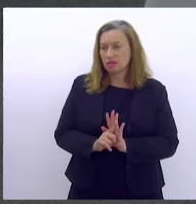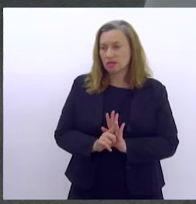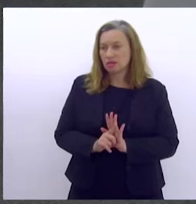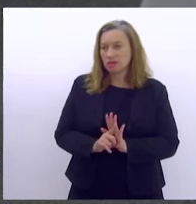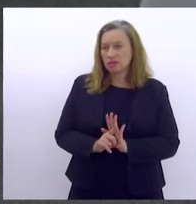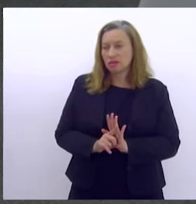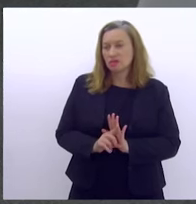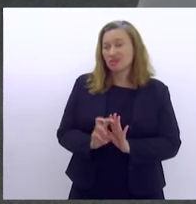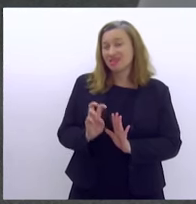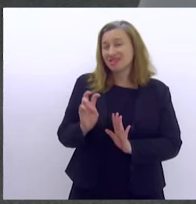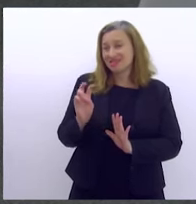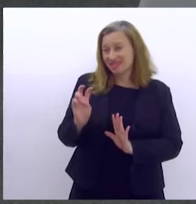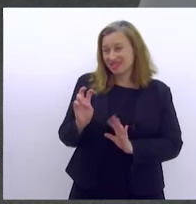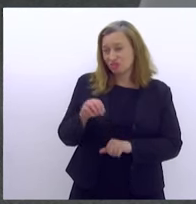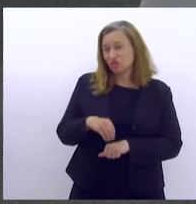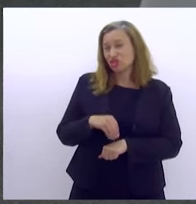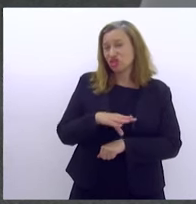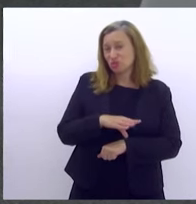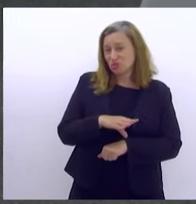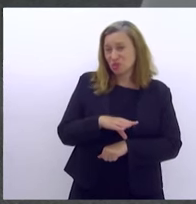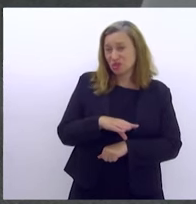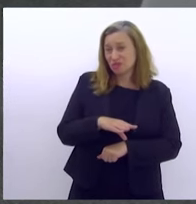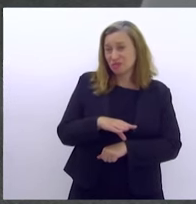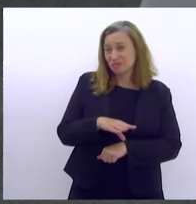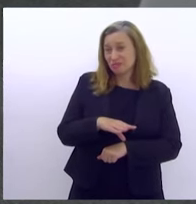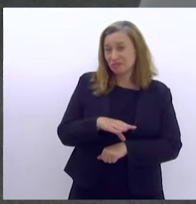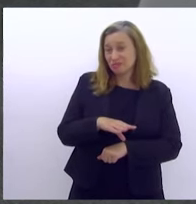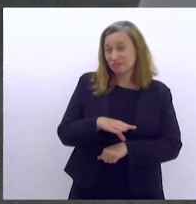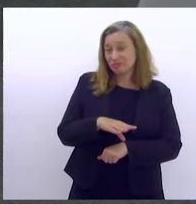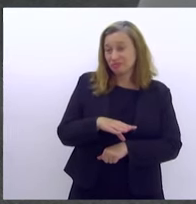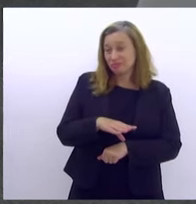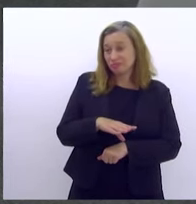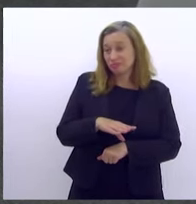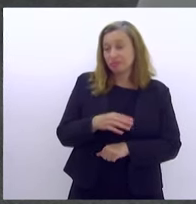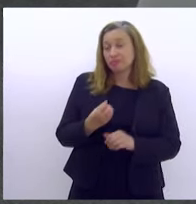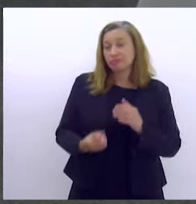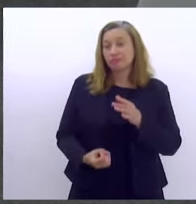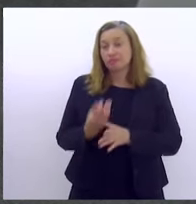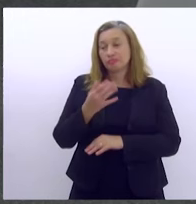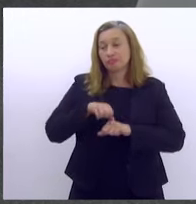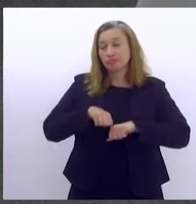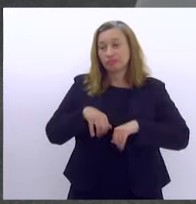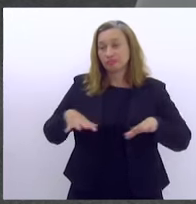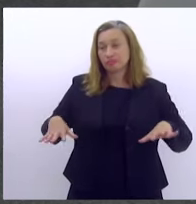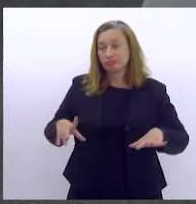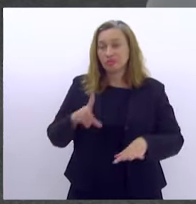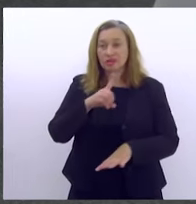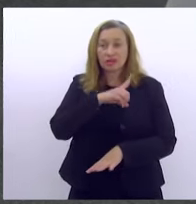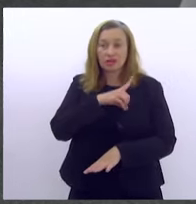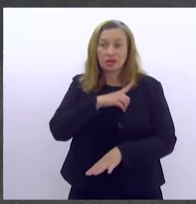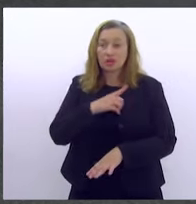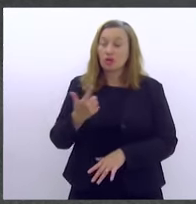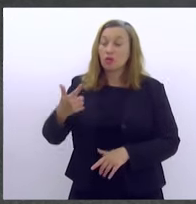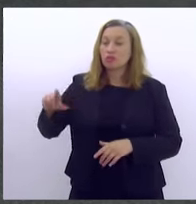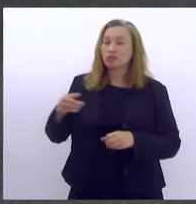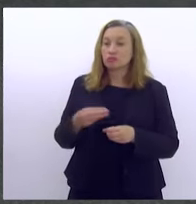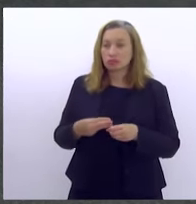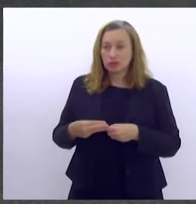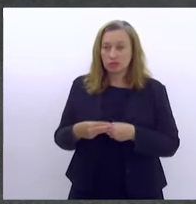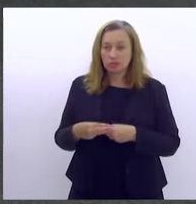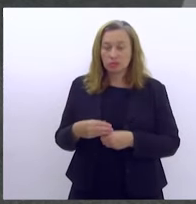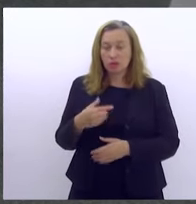foram 5 indicações para a construção e ampliação da DECRAD para outros municípios.